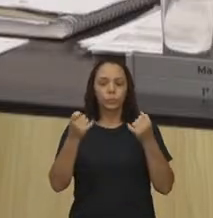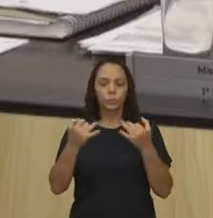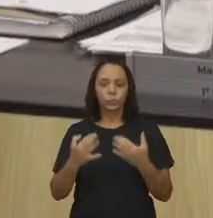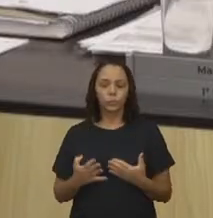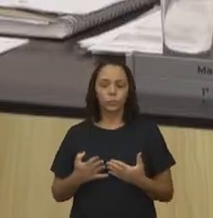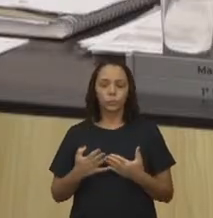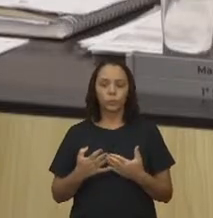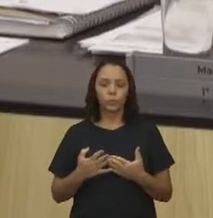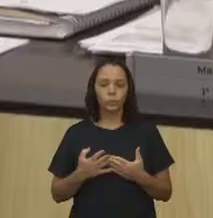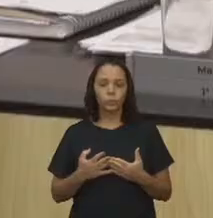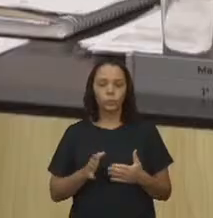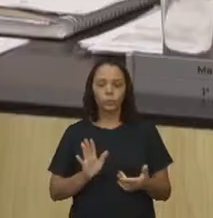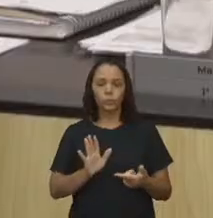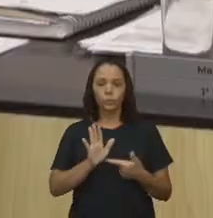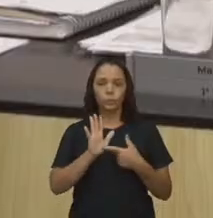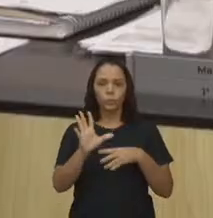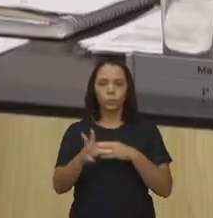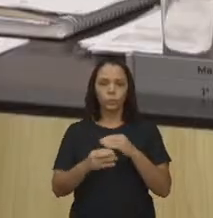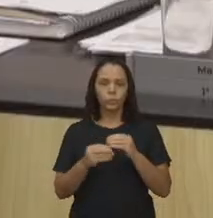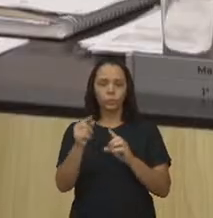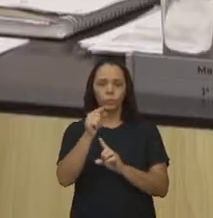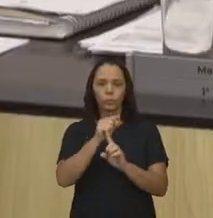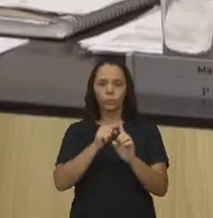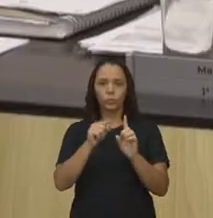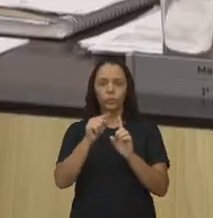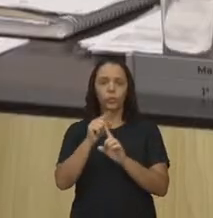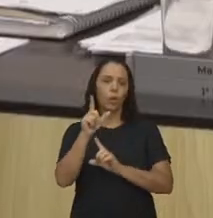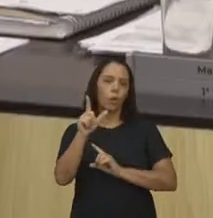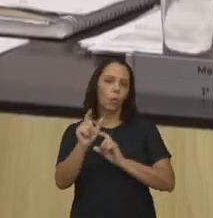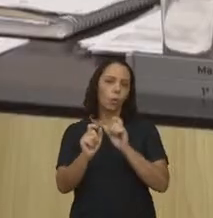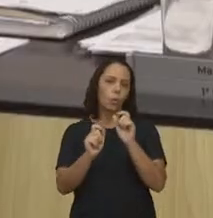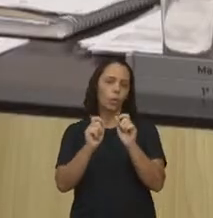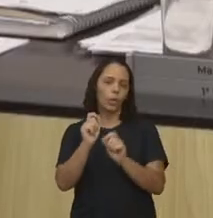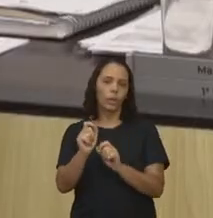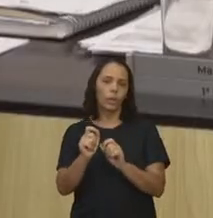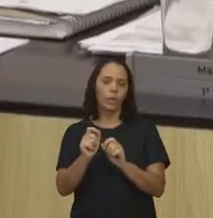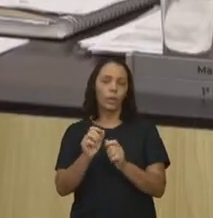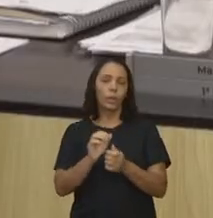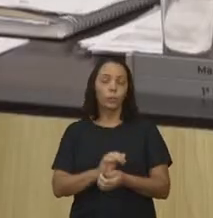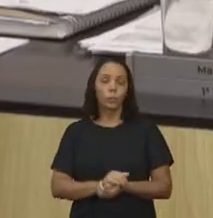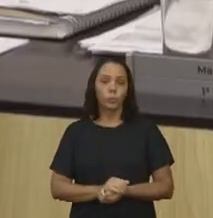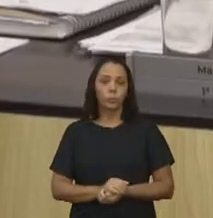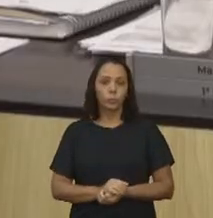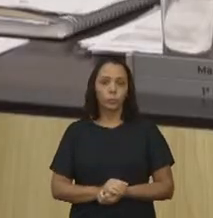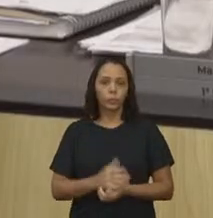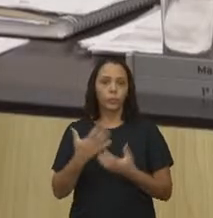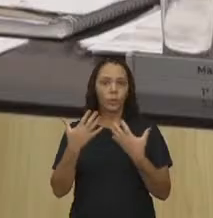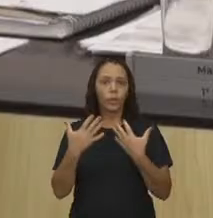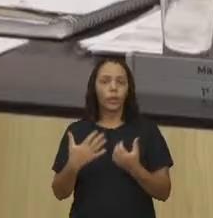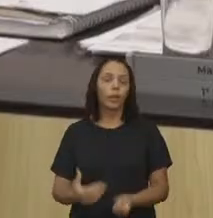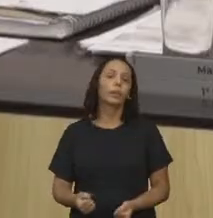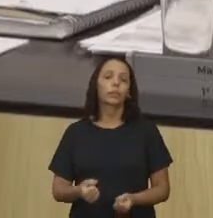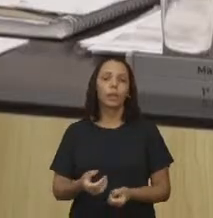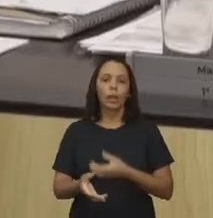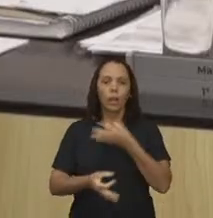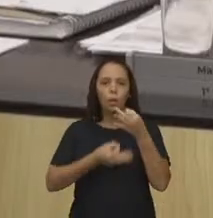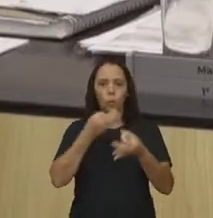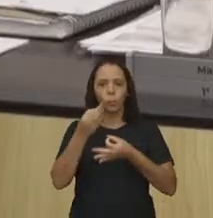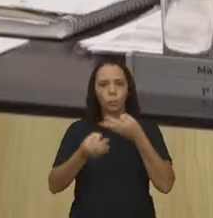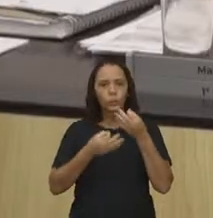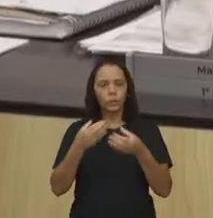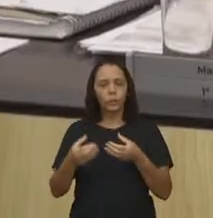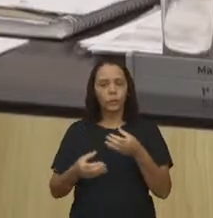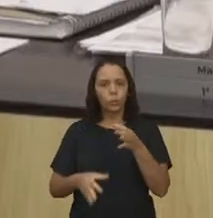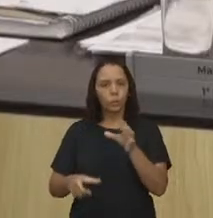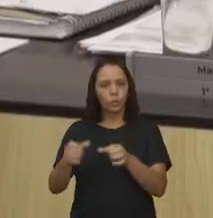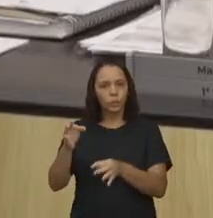Justificativa. A presente emenda objetiva atender à sugestão contida no parecer jurídico desta Casa, sob o